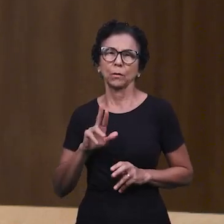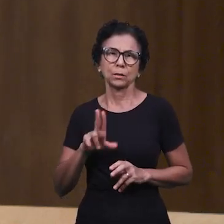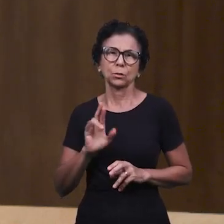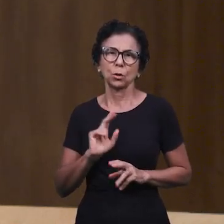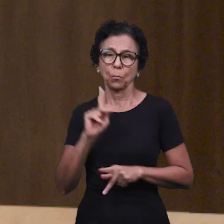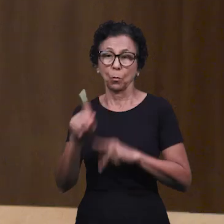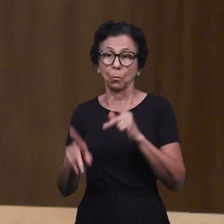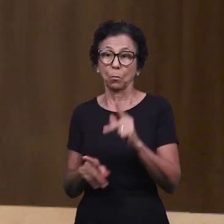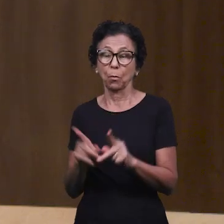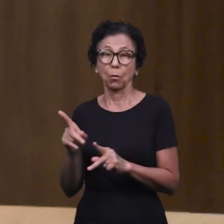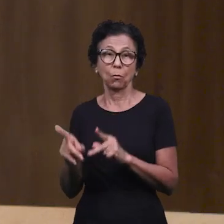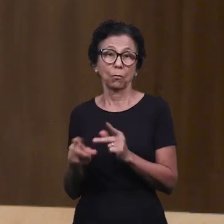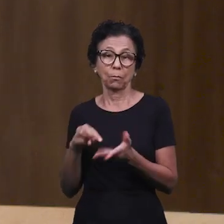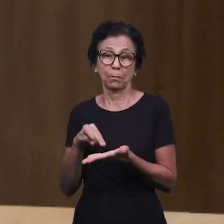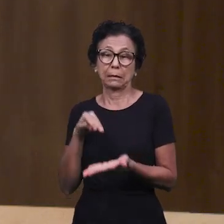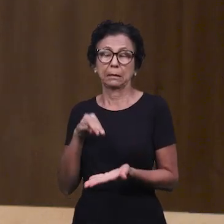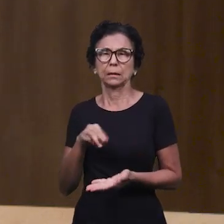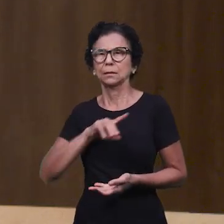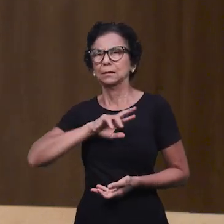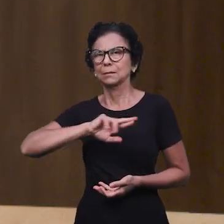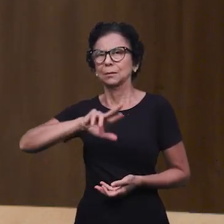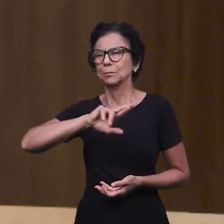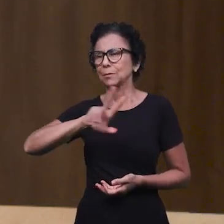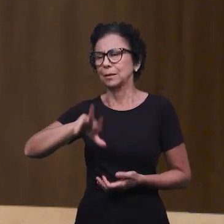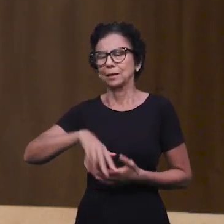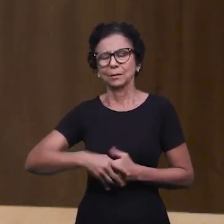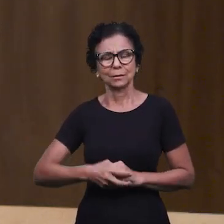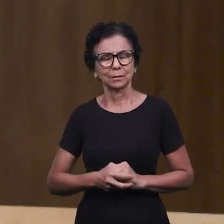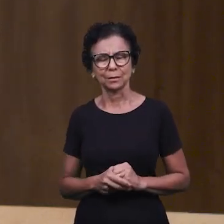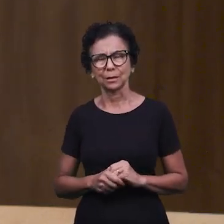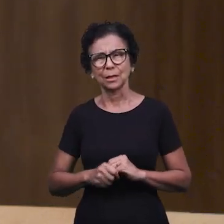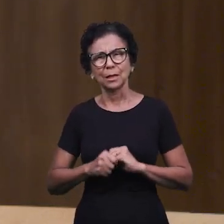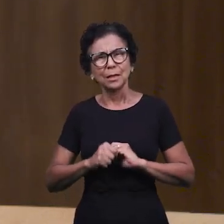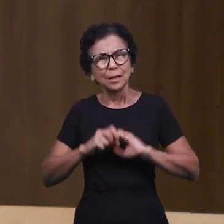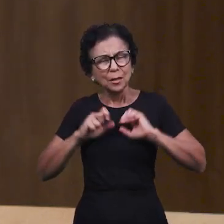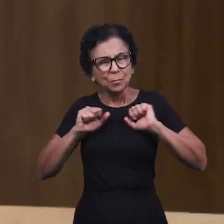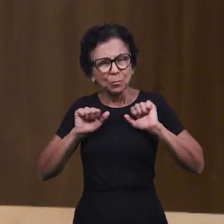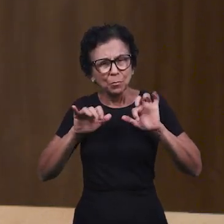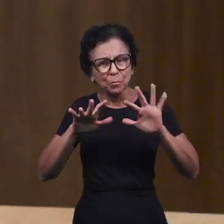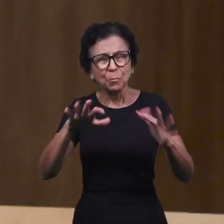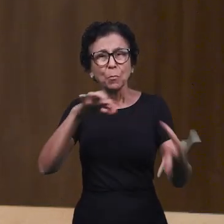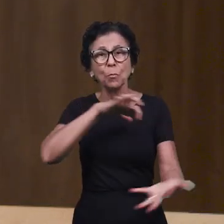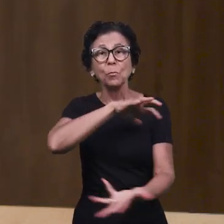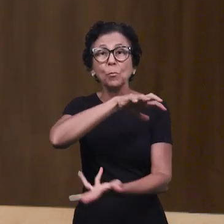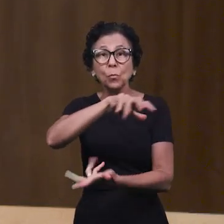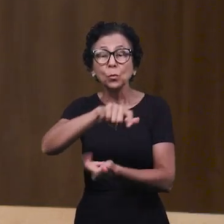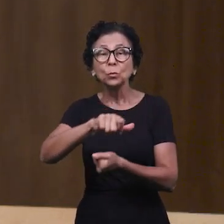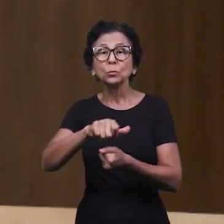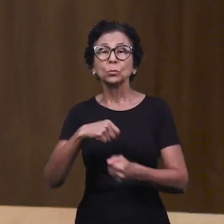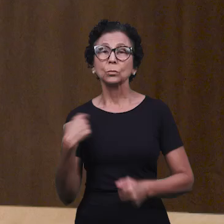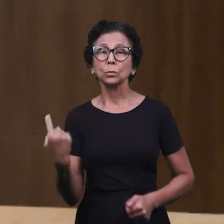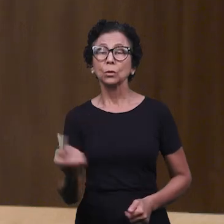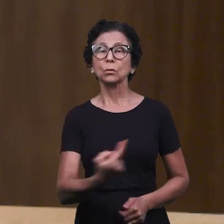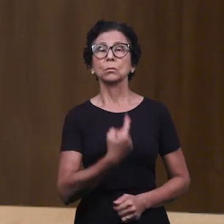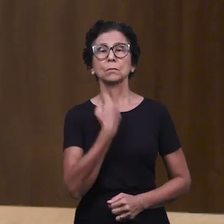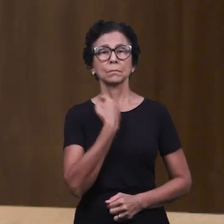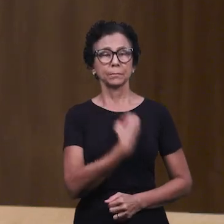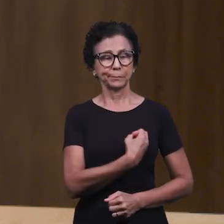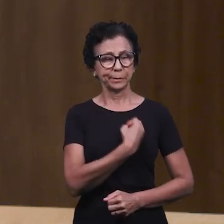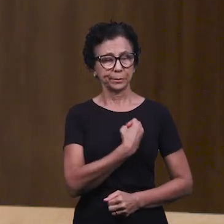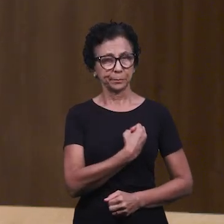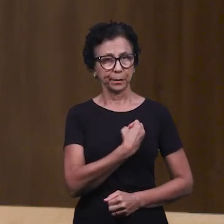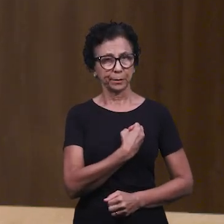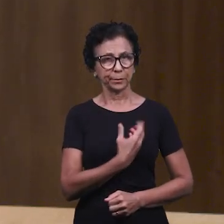nós, né? Isso tem uma repercussão global, né, mundial. Então, qual a proclamação